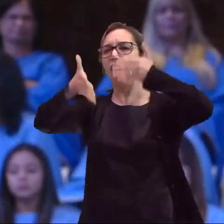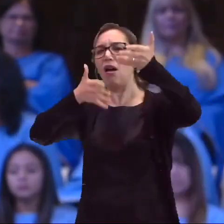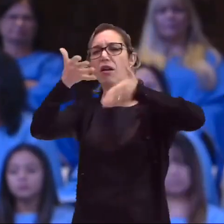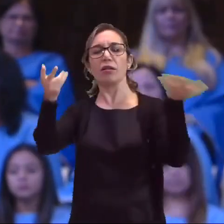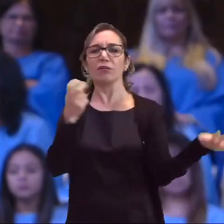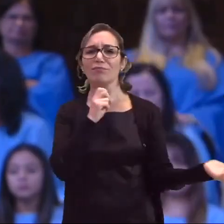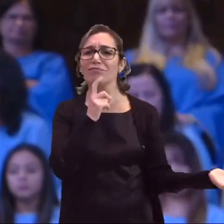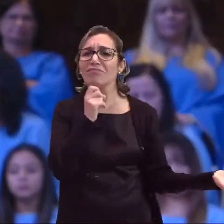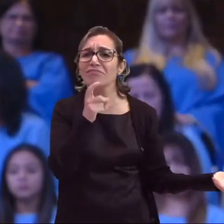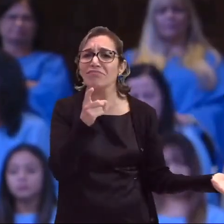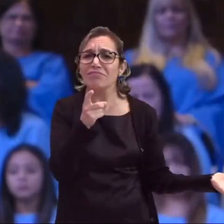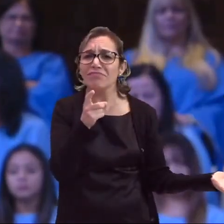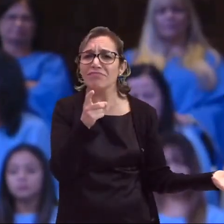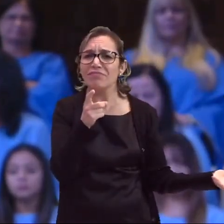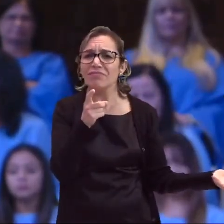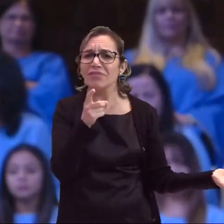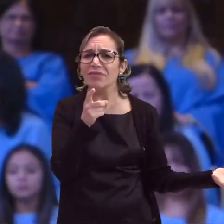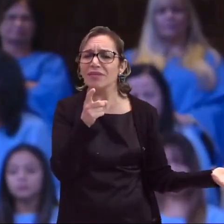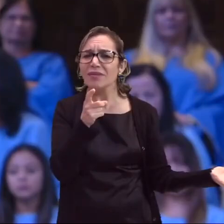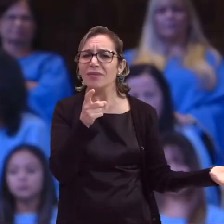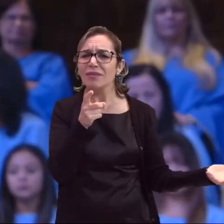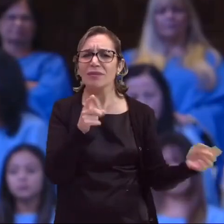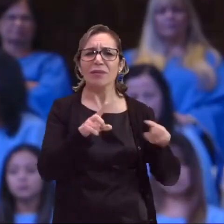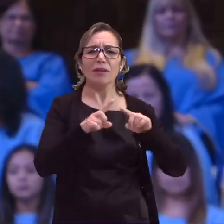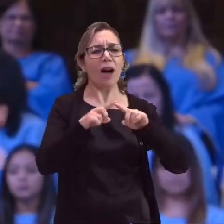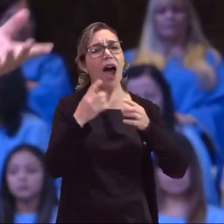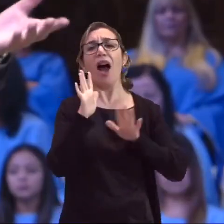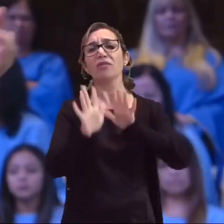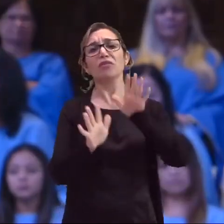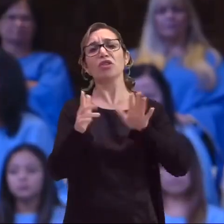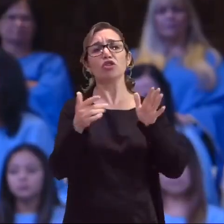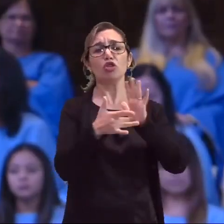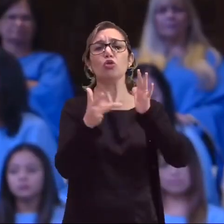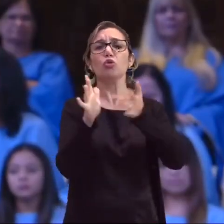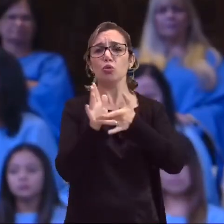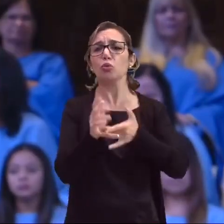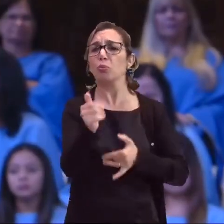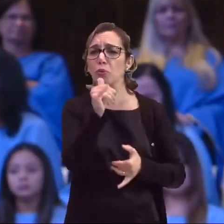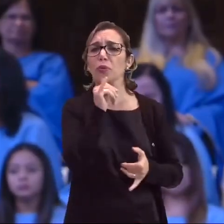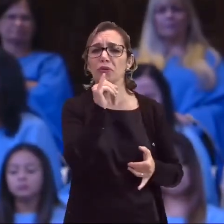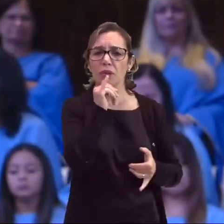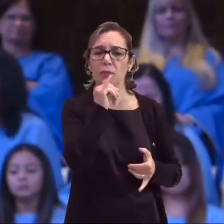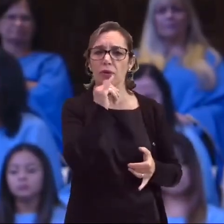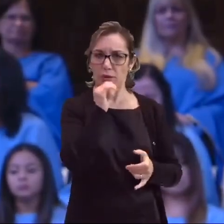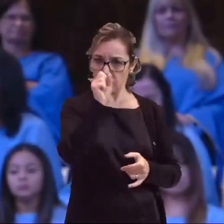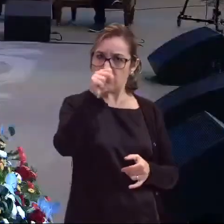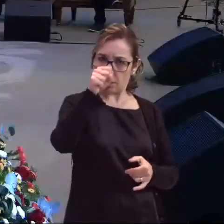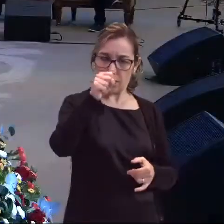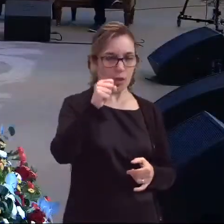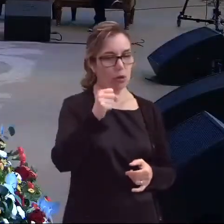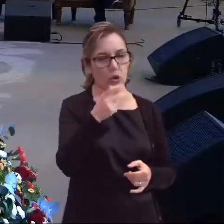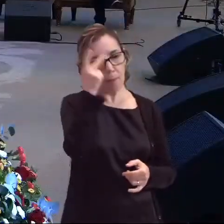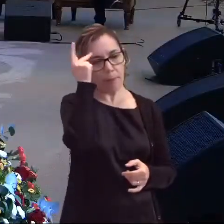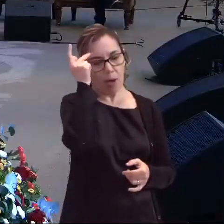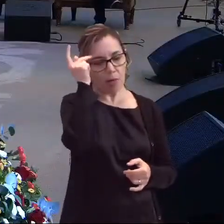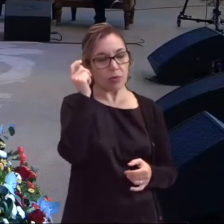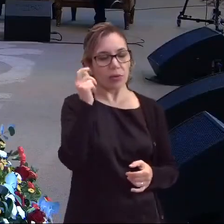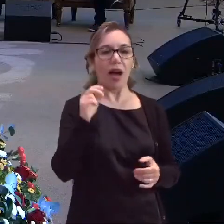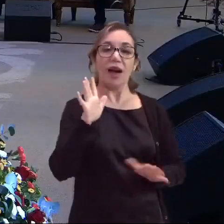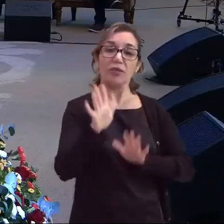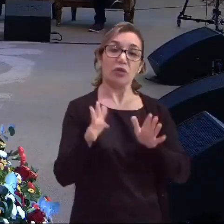pé e em voz alta Especialmente quando da ressurreição de Lázaro em várias outras